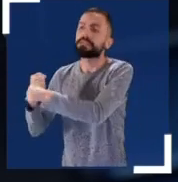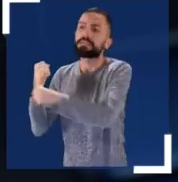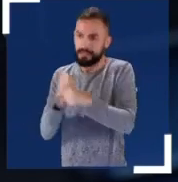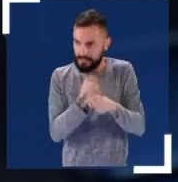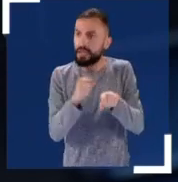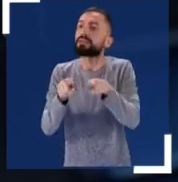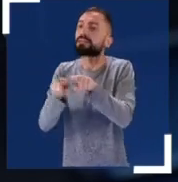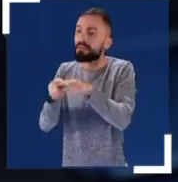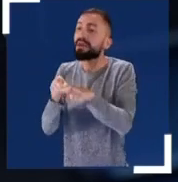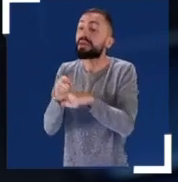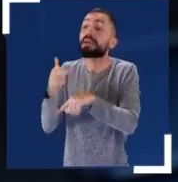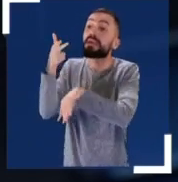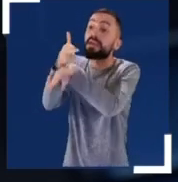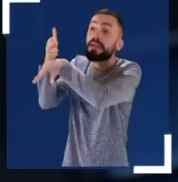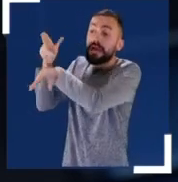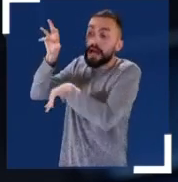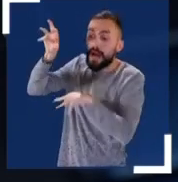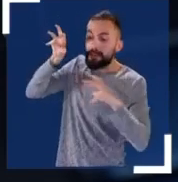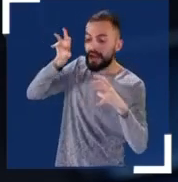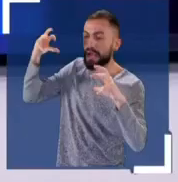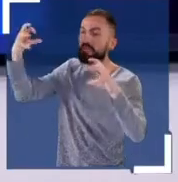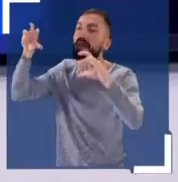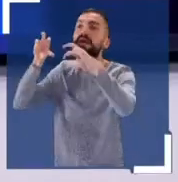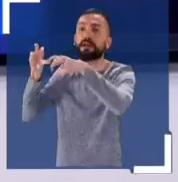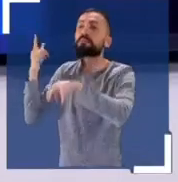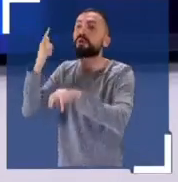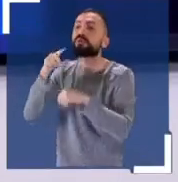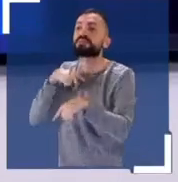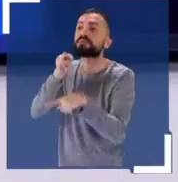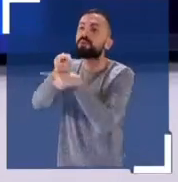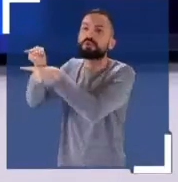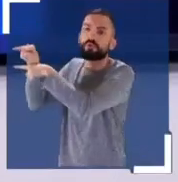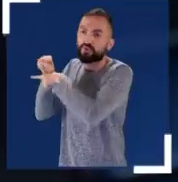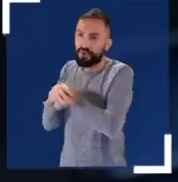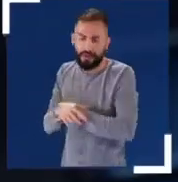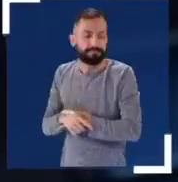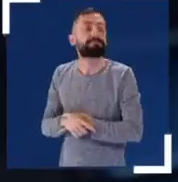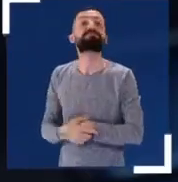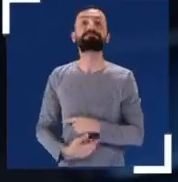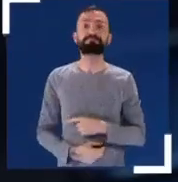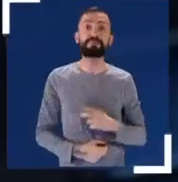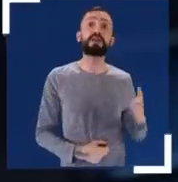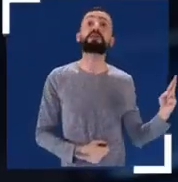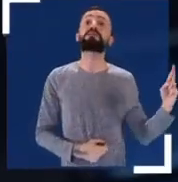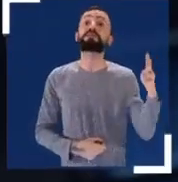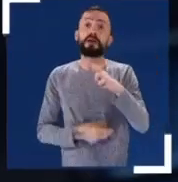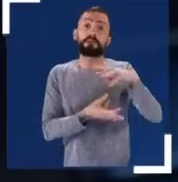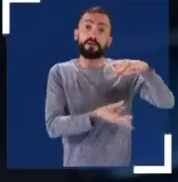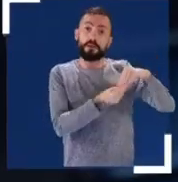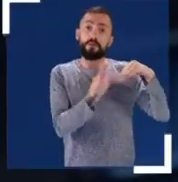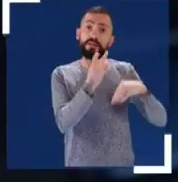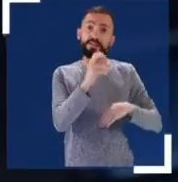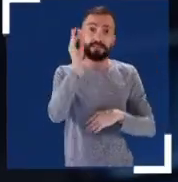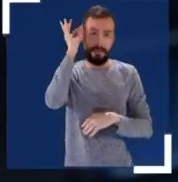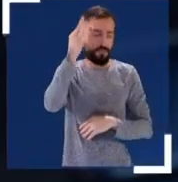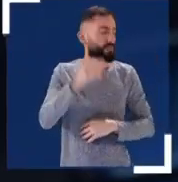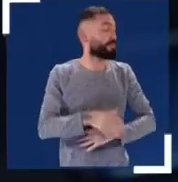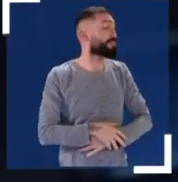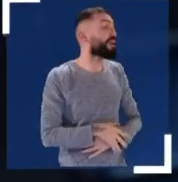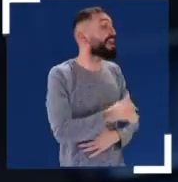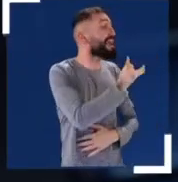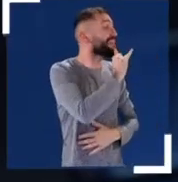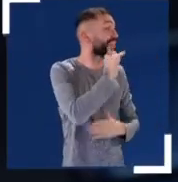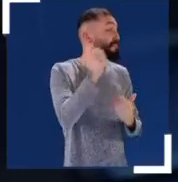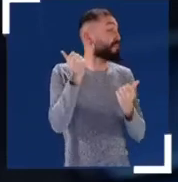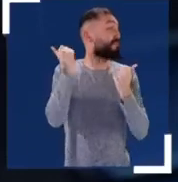de câmeras nas entradas e saídas das rodovias. A tréplica, 45 segundos. Os meus exemplos não são internacionais, são exemplos locais